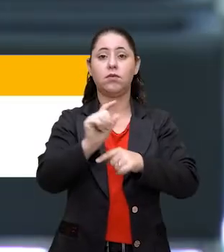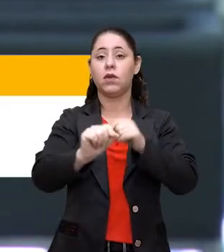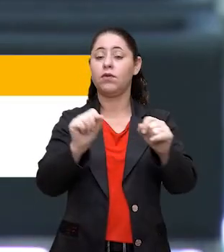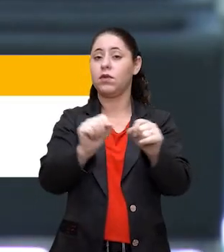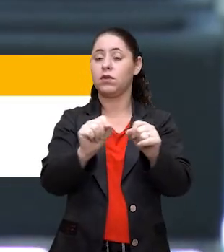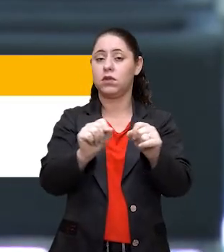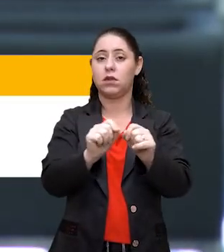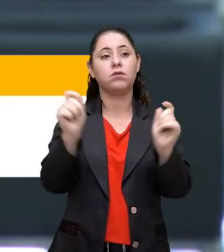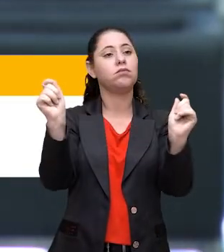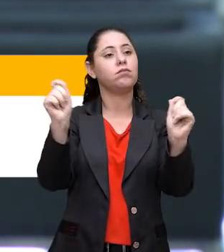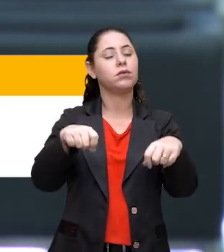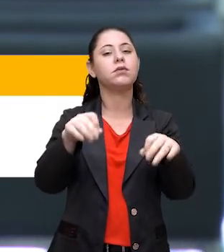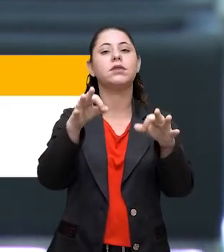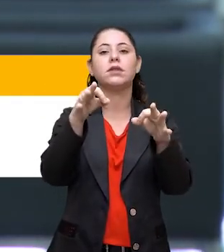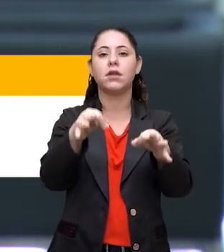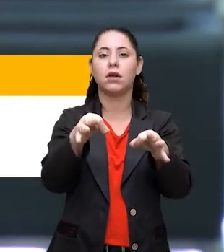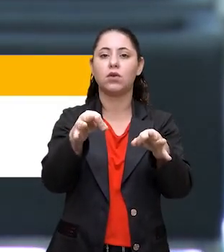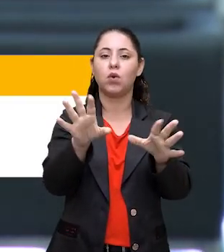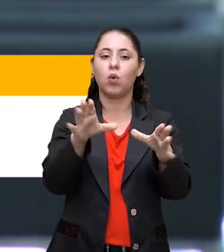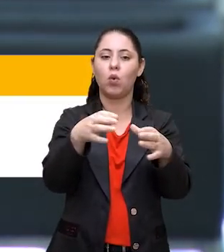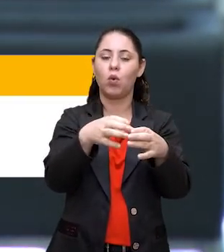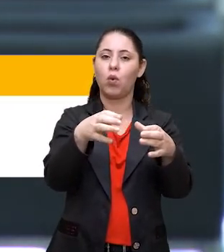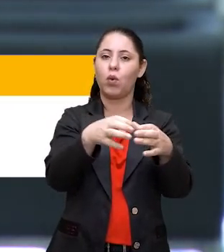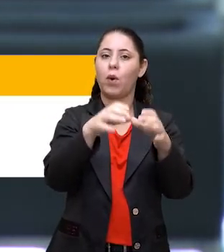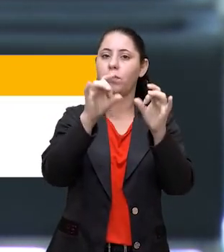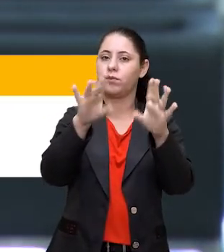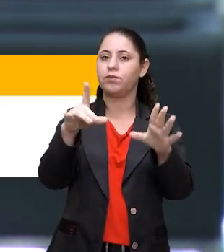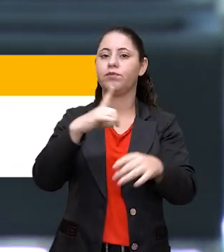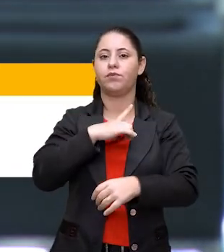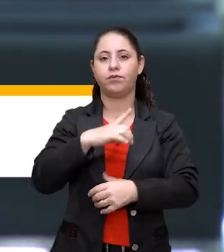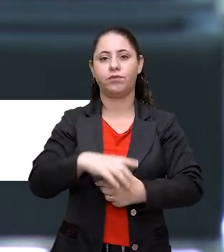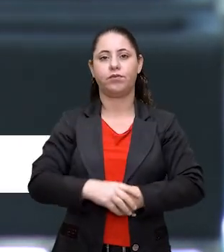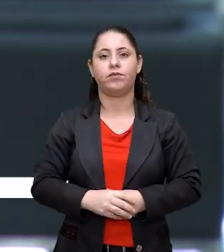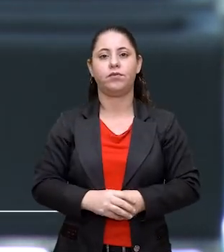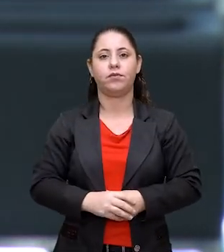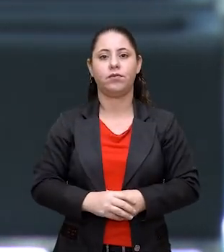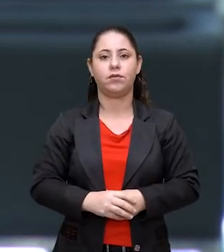estado, contemplando de forma adequada as particularidades existentes.